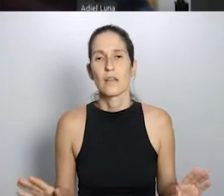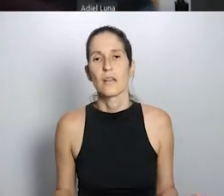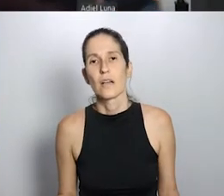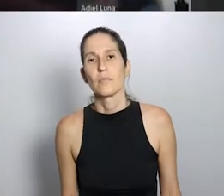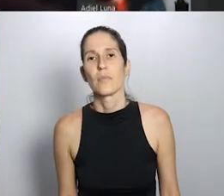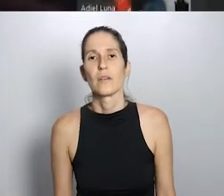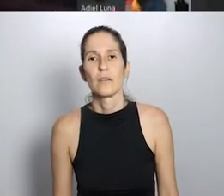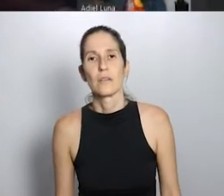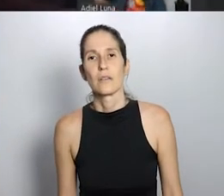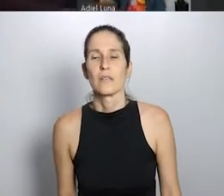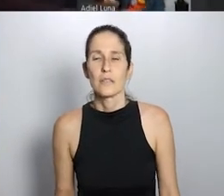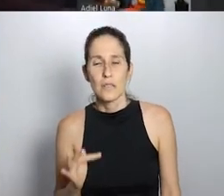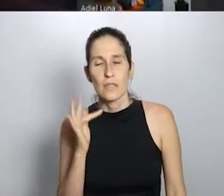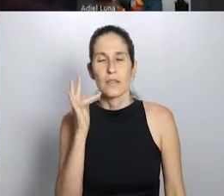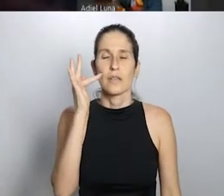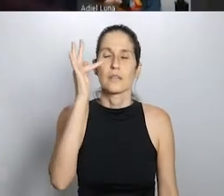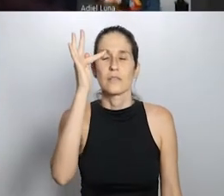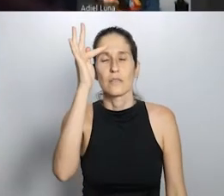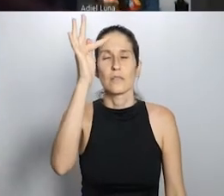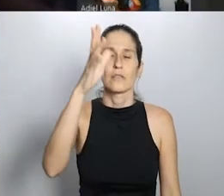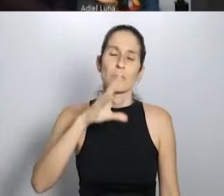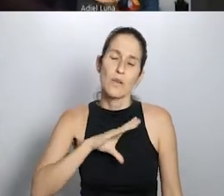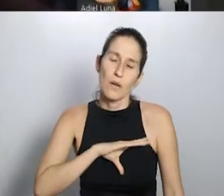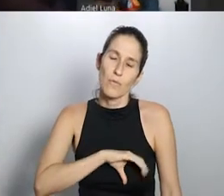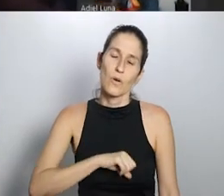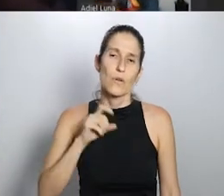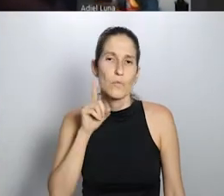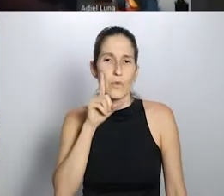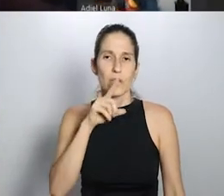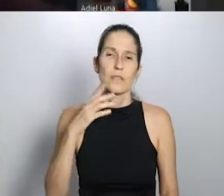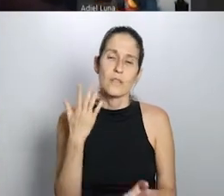Será que é o nosso amor que vem se acabar?